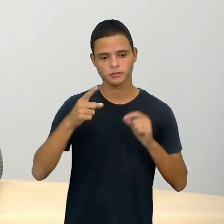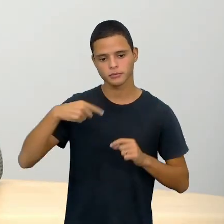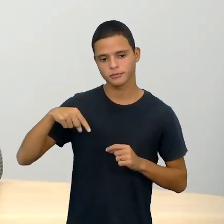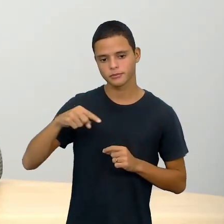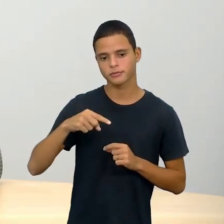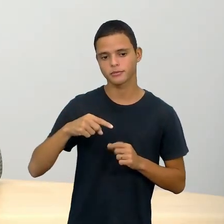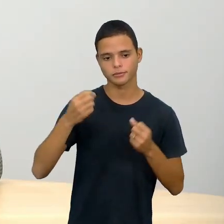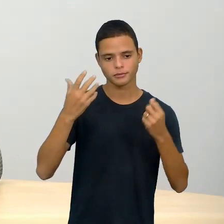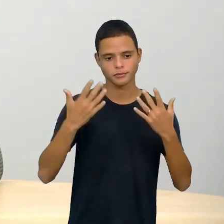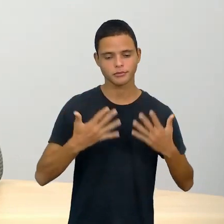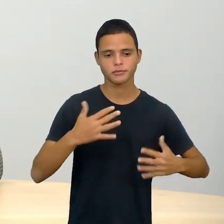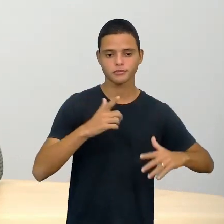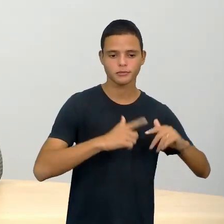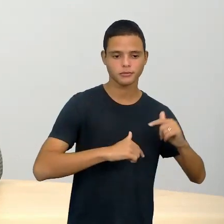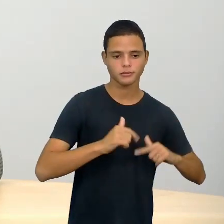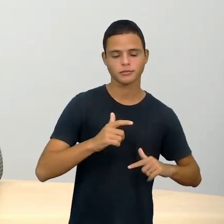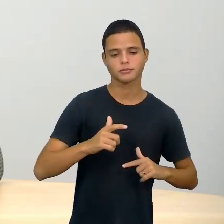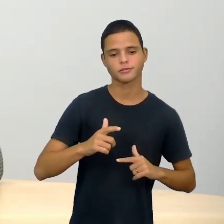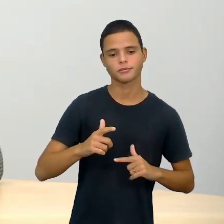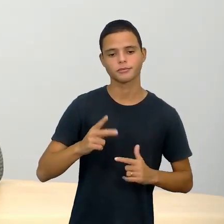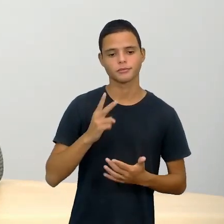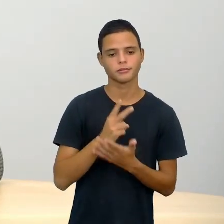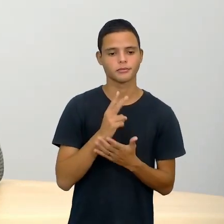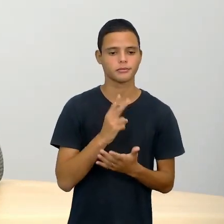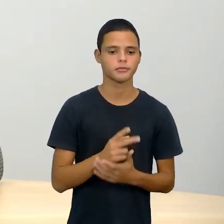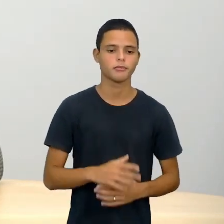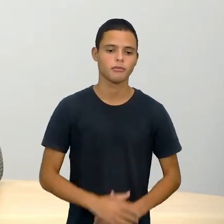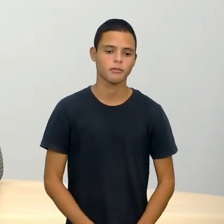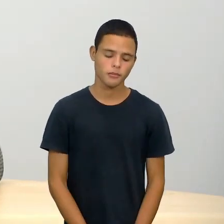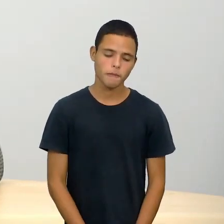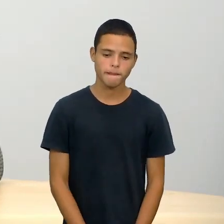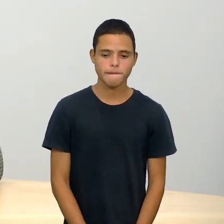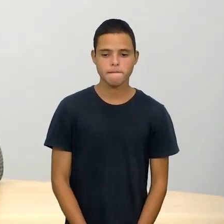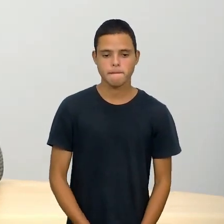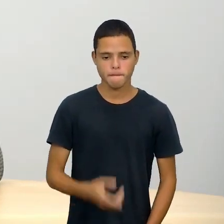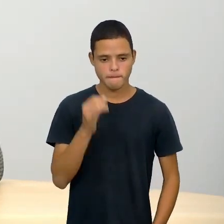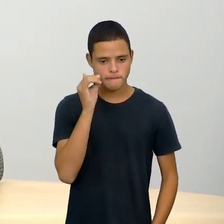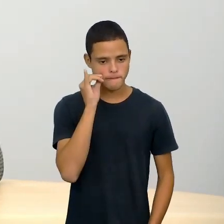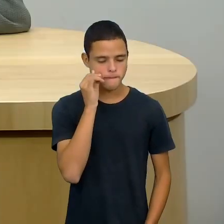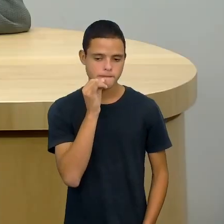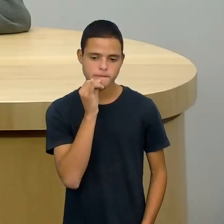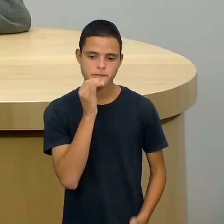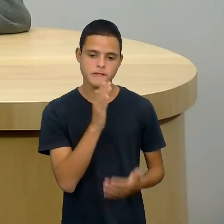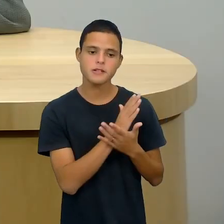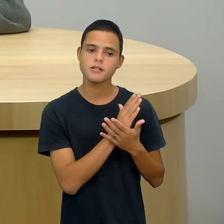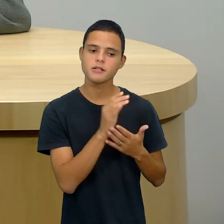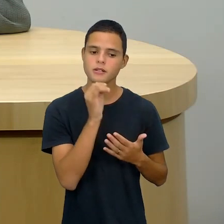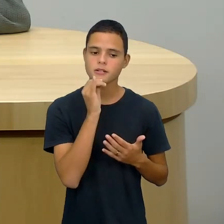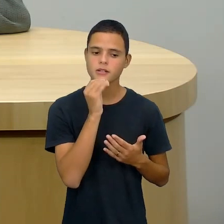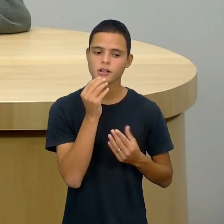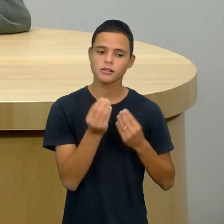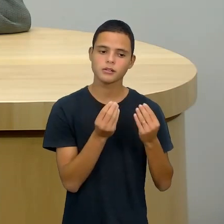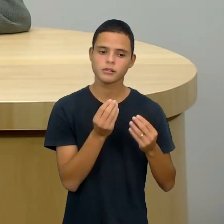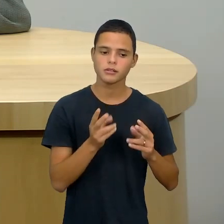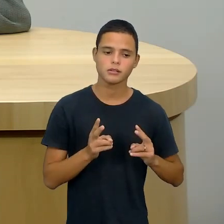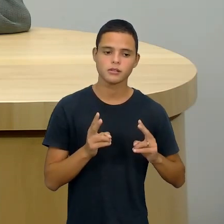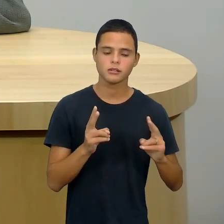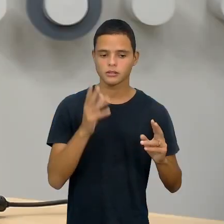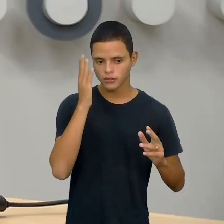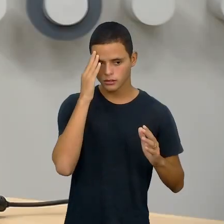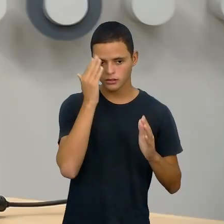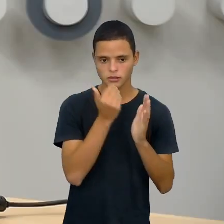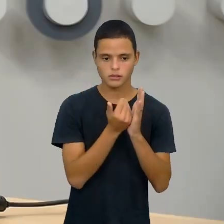todo o material. Então, é uma coisa que a gente vem batendo muito. E aí a gente mostra exemplos. Por exemplo, então, continuando, no Saiba